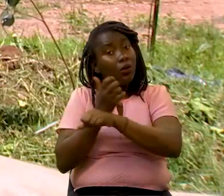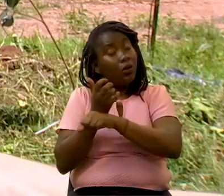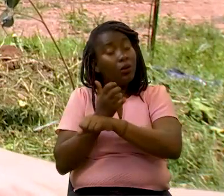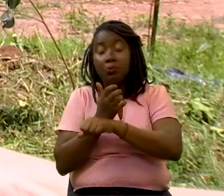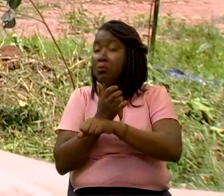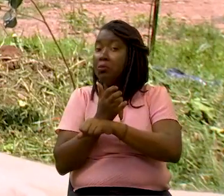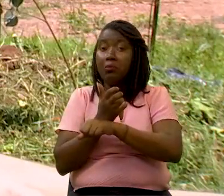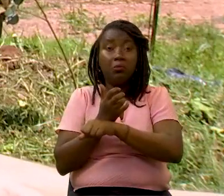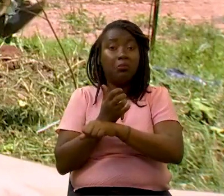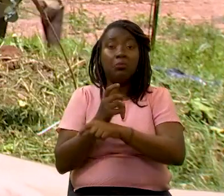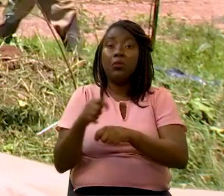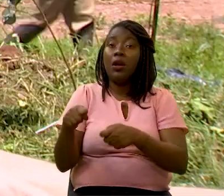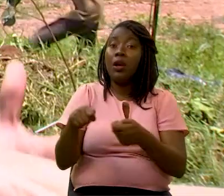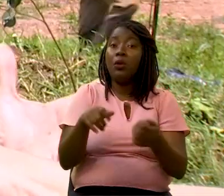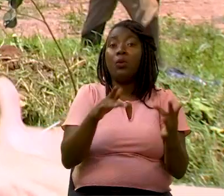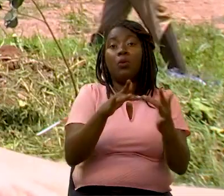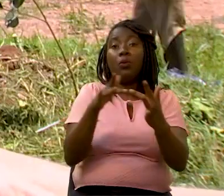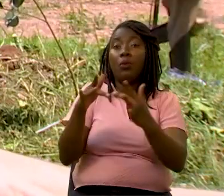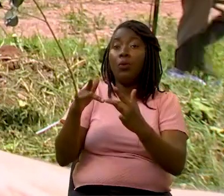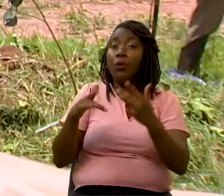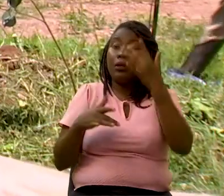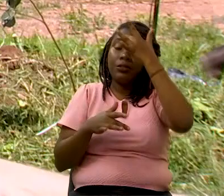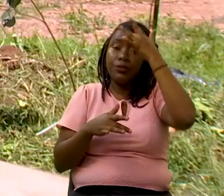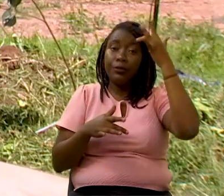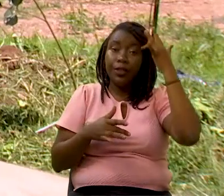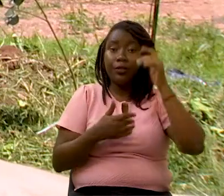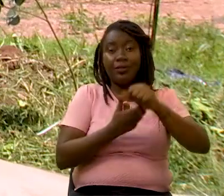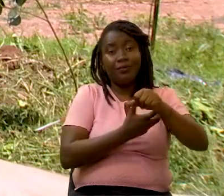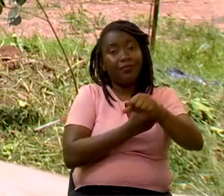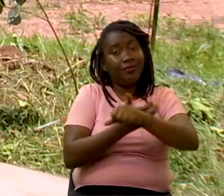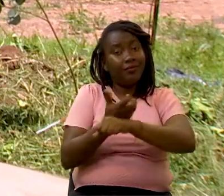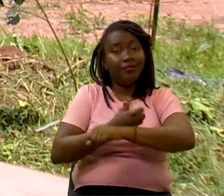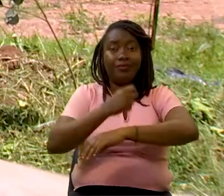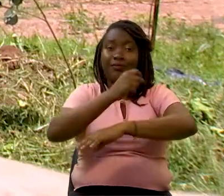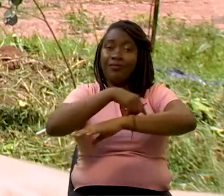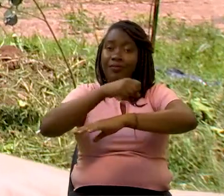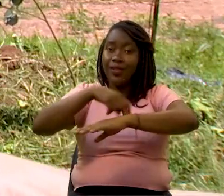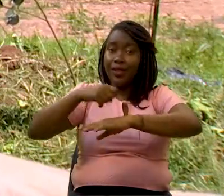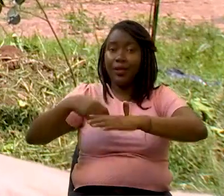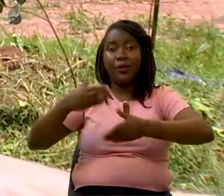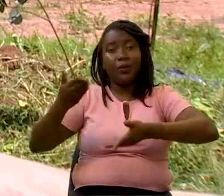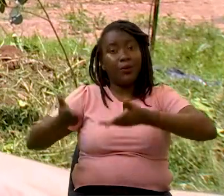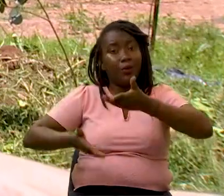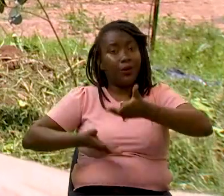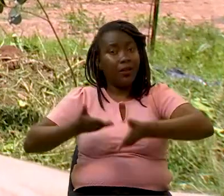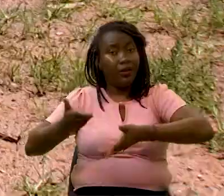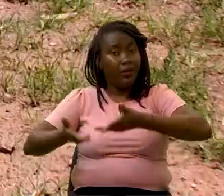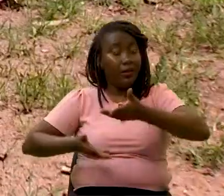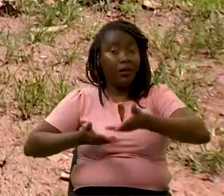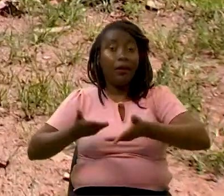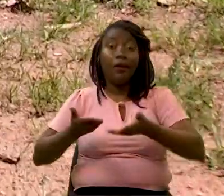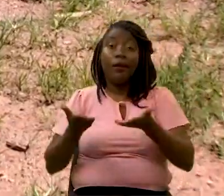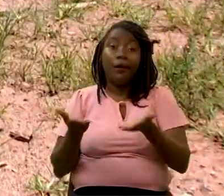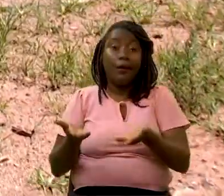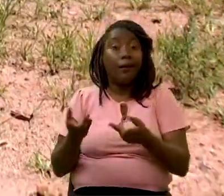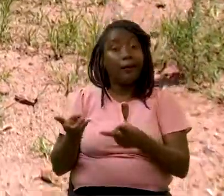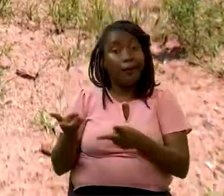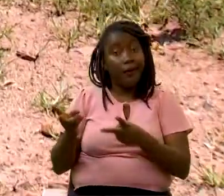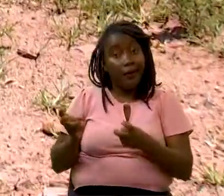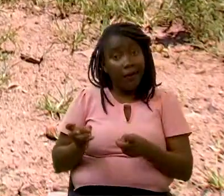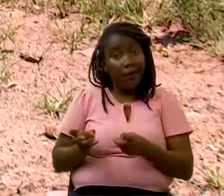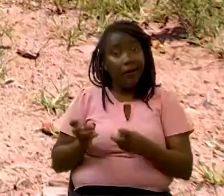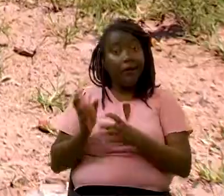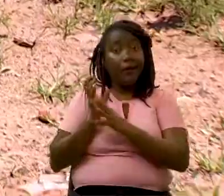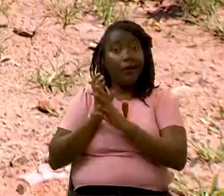da vegetação, mas também de trazer o contato das pessoas com essa vegetação, com o plantio, com o cuidado. E aqui, como a